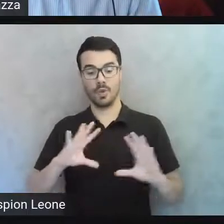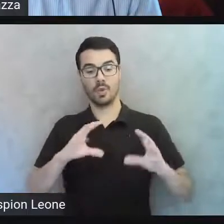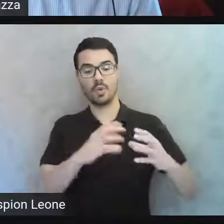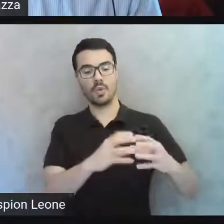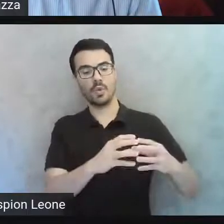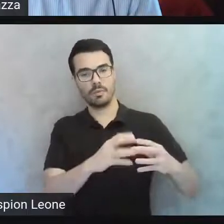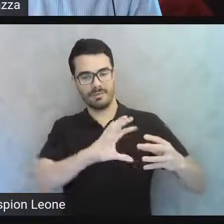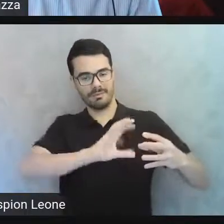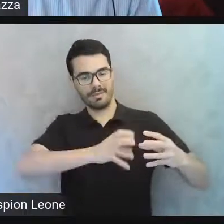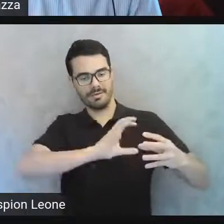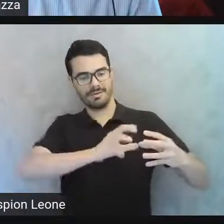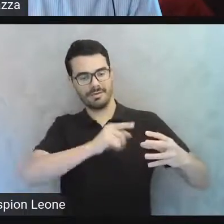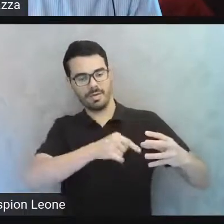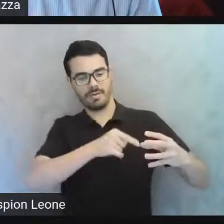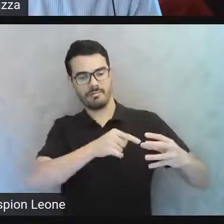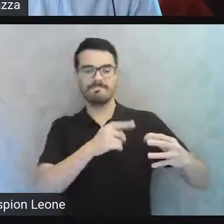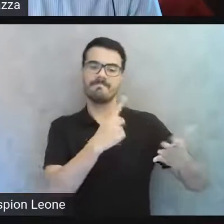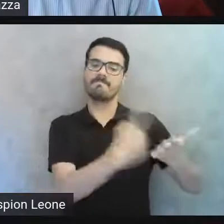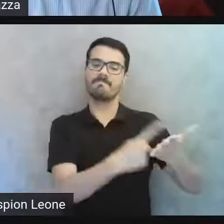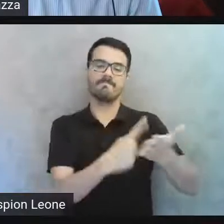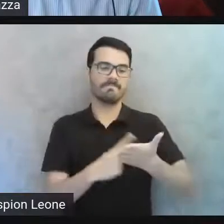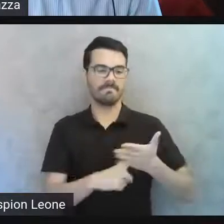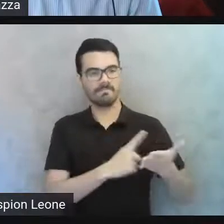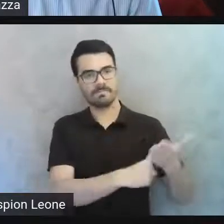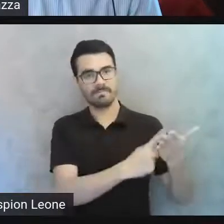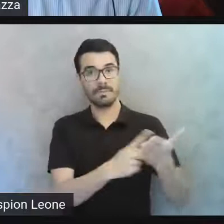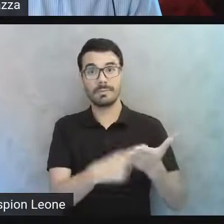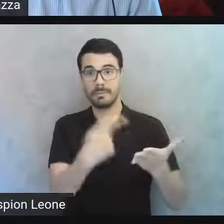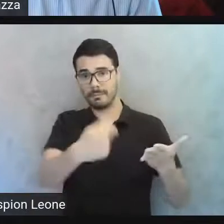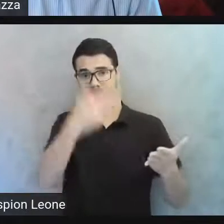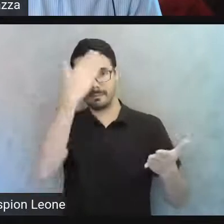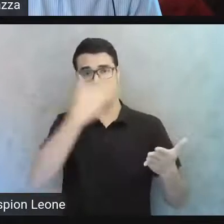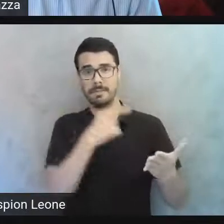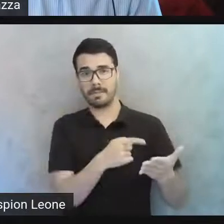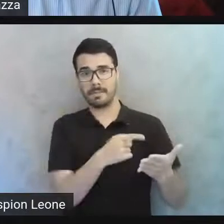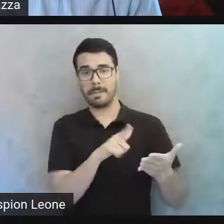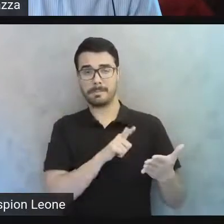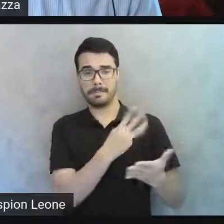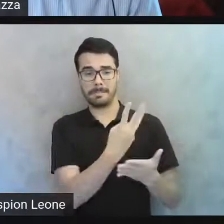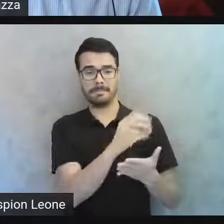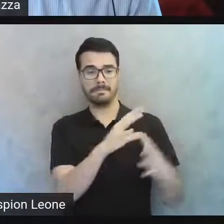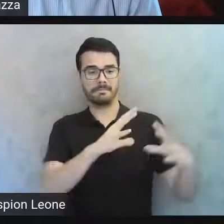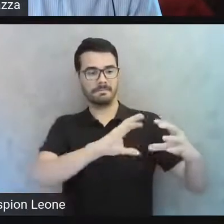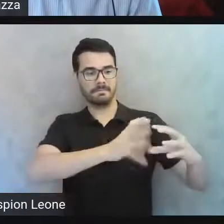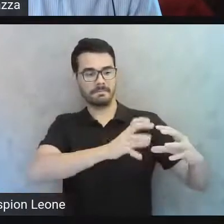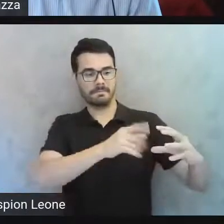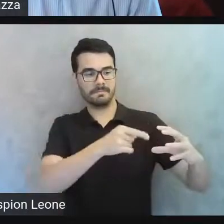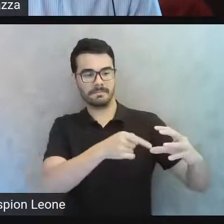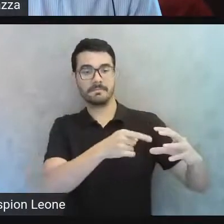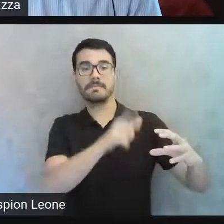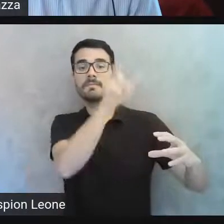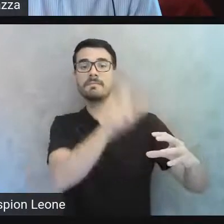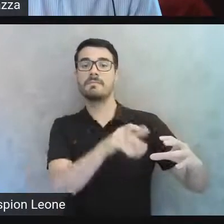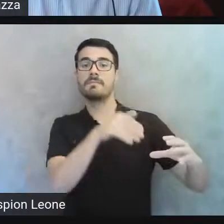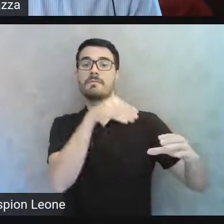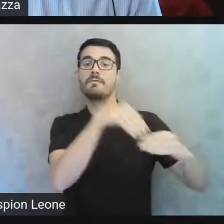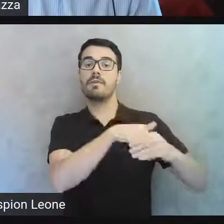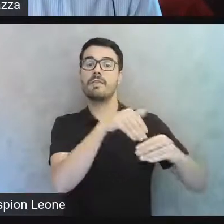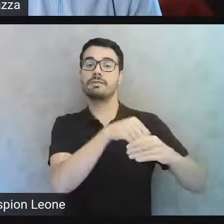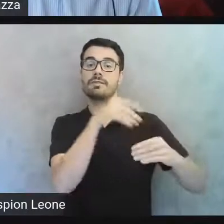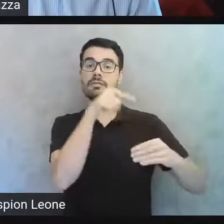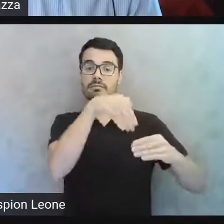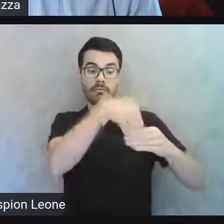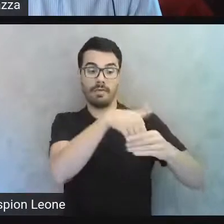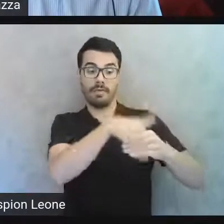os partidos se aproximam, fazem compromissos, isso tem inteligibilidade. Você tem 30 partidos, a votação é no indivíduo, e no limite,